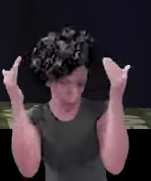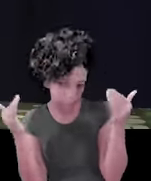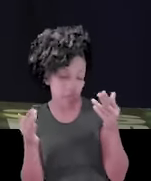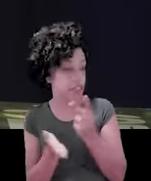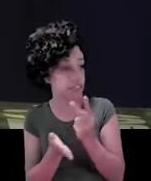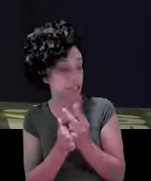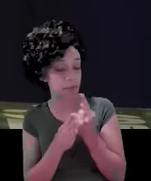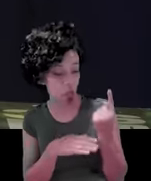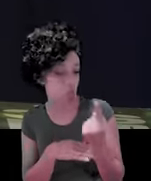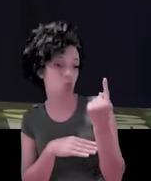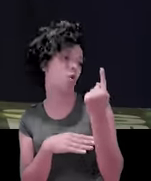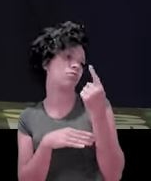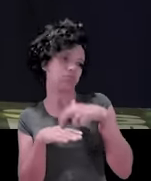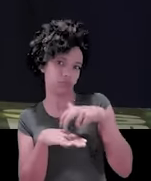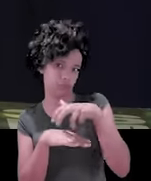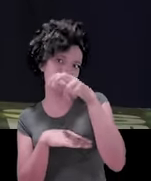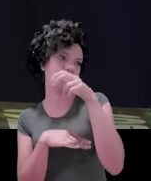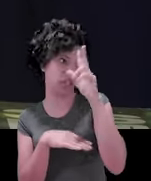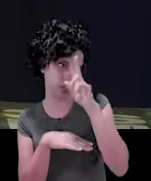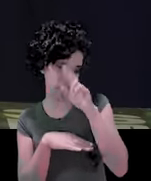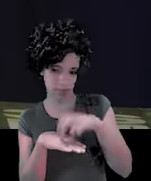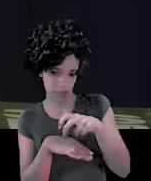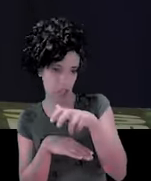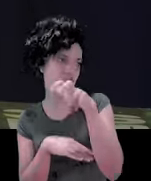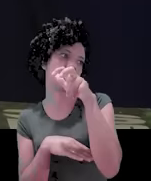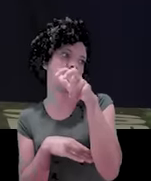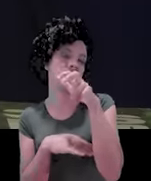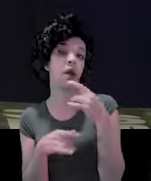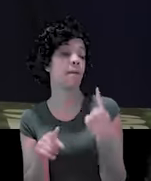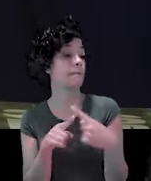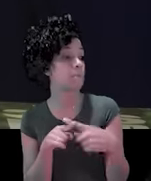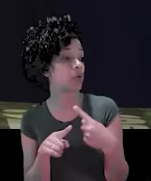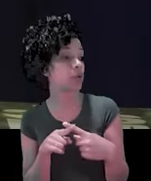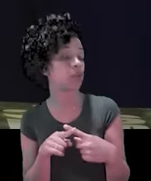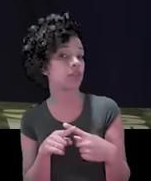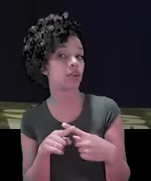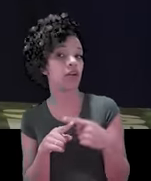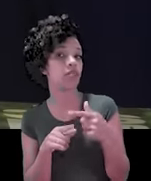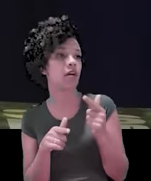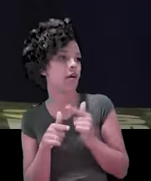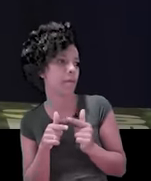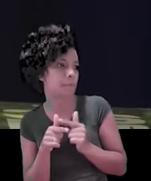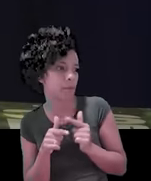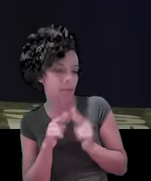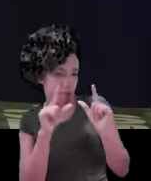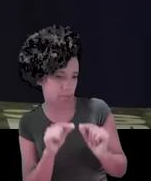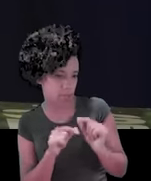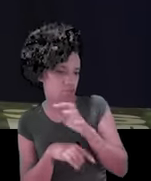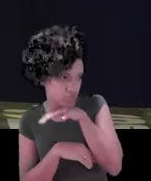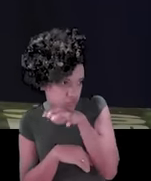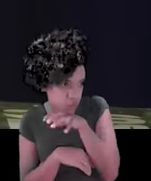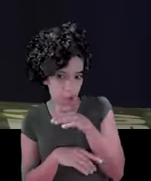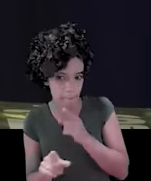ele tinha que ser sempre no Alto das Serras lembro que ela subir desse Serra E por quê Porque lá era melhor para unidade de encontrar um